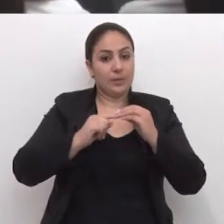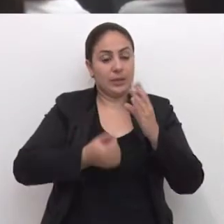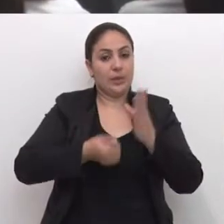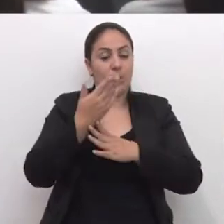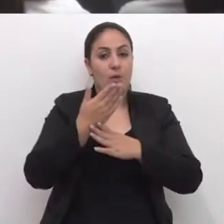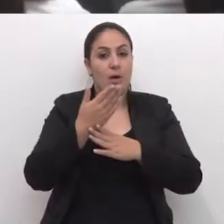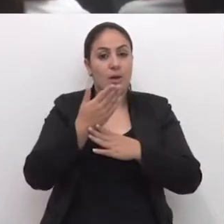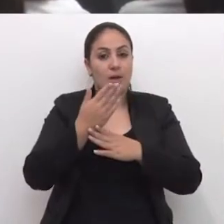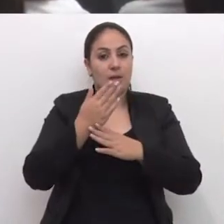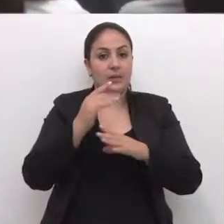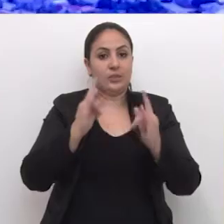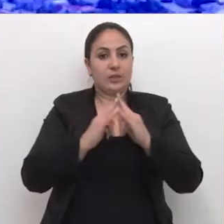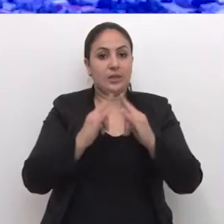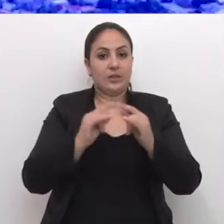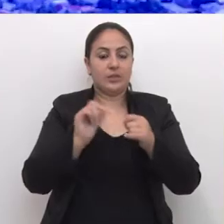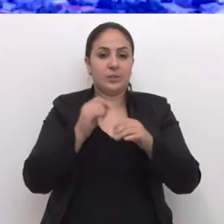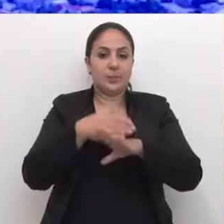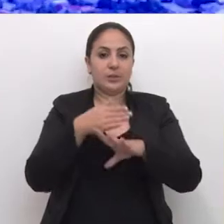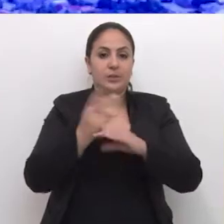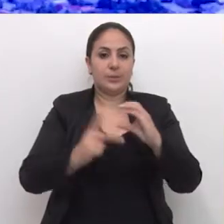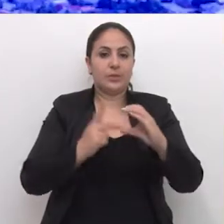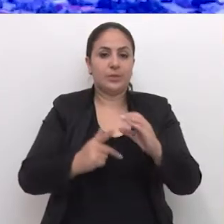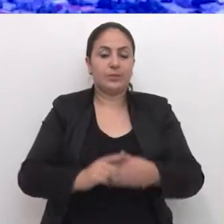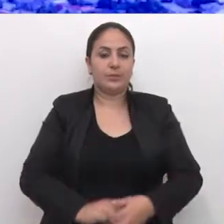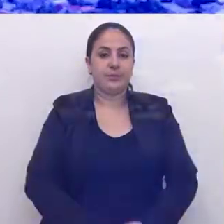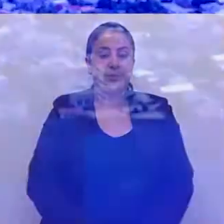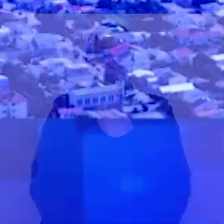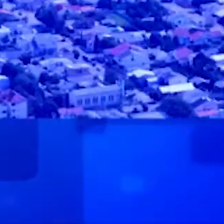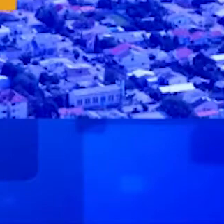parte do Legislativo.